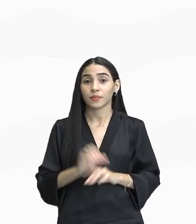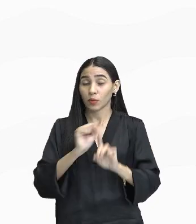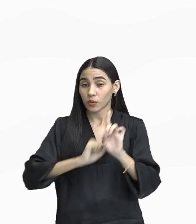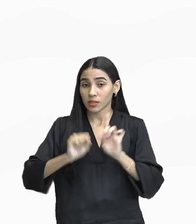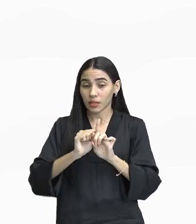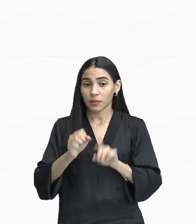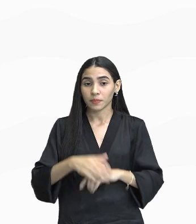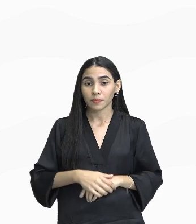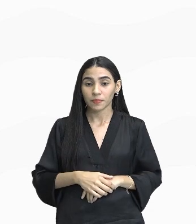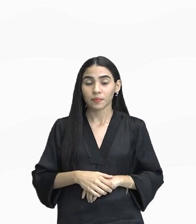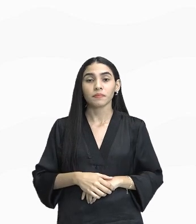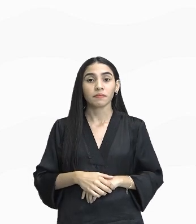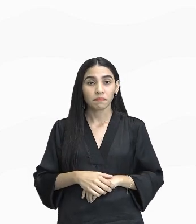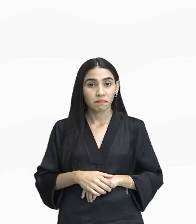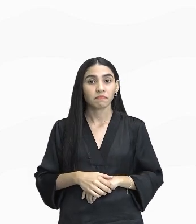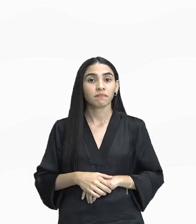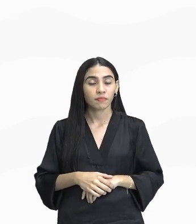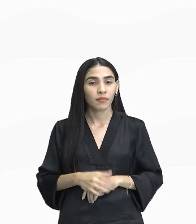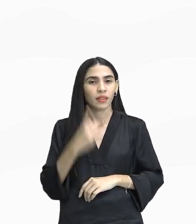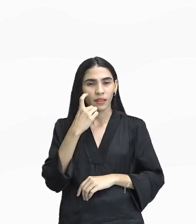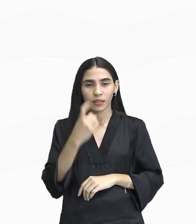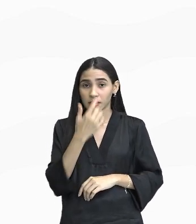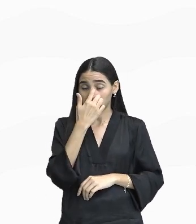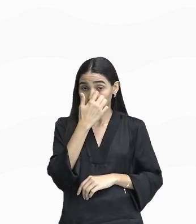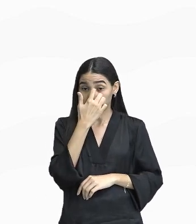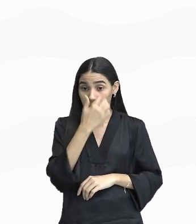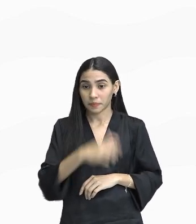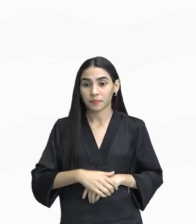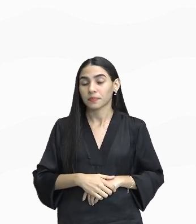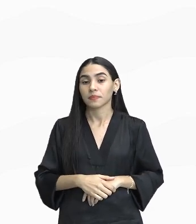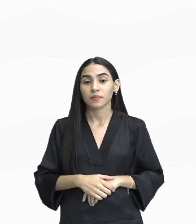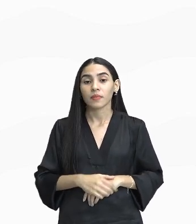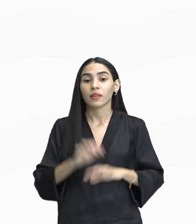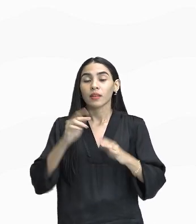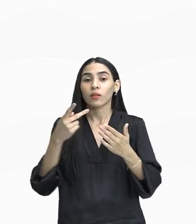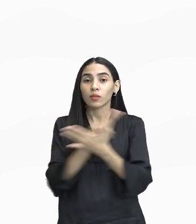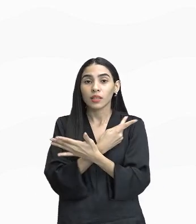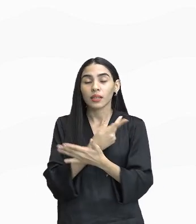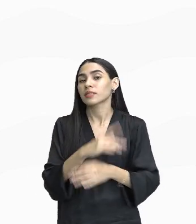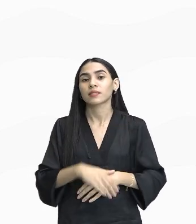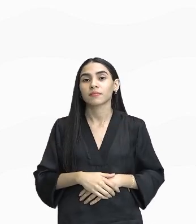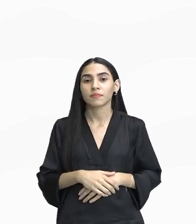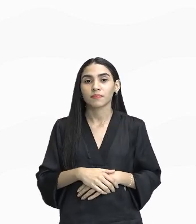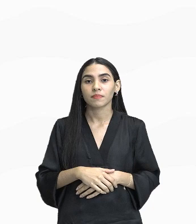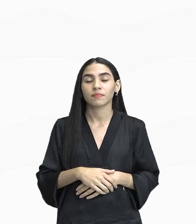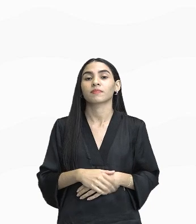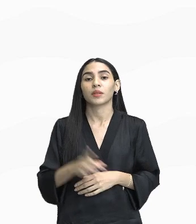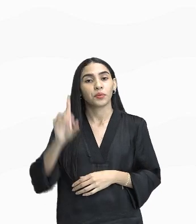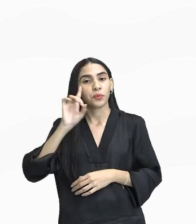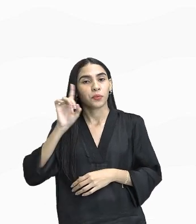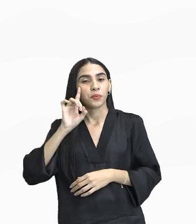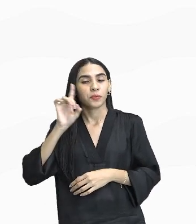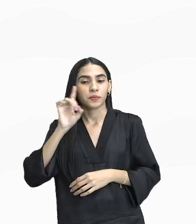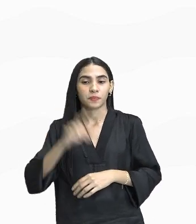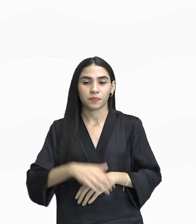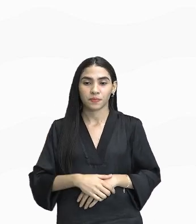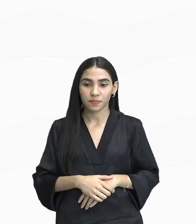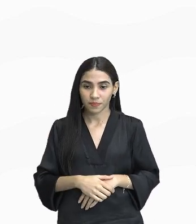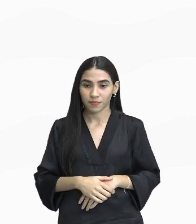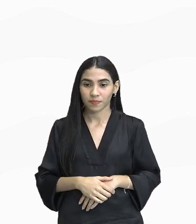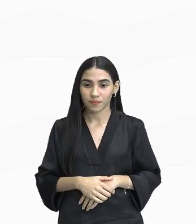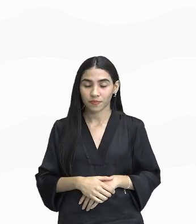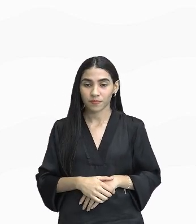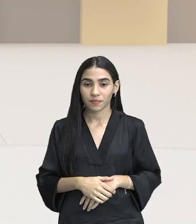para isso. Gente, é muito interessante e isso acontece no nosso dia a dia. Exatamente isso. O